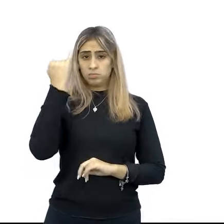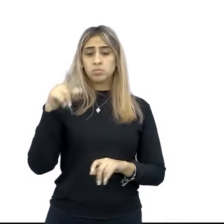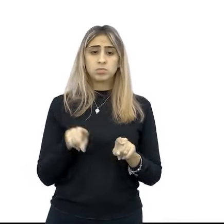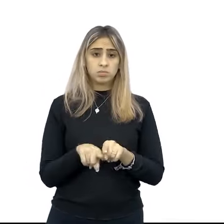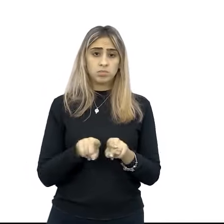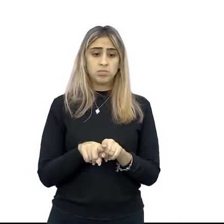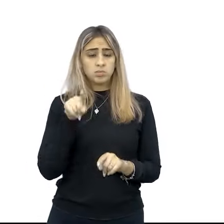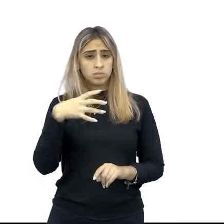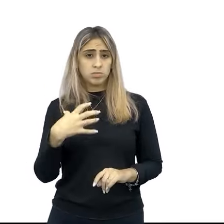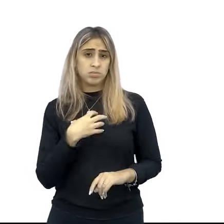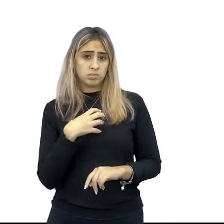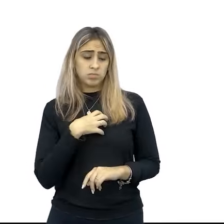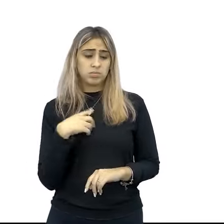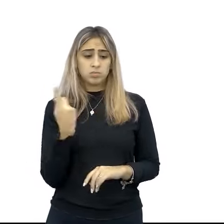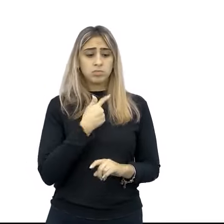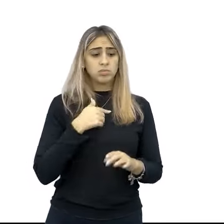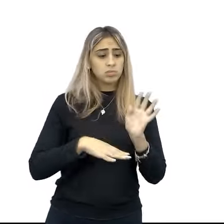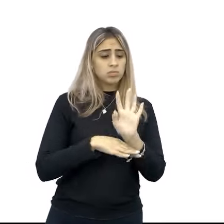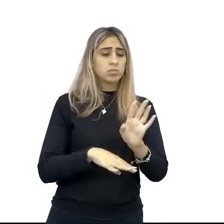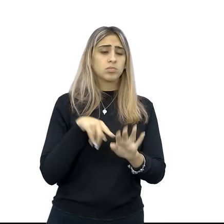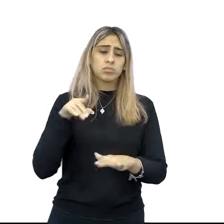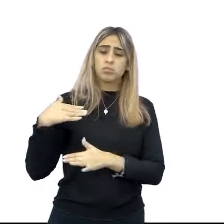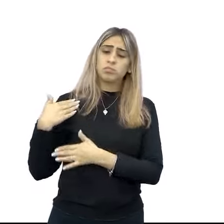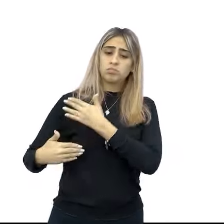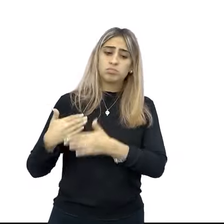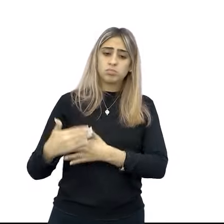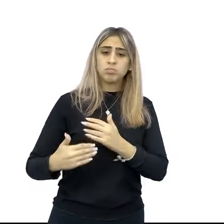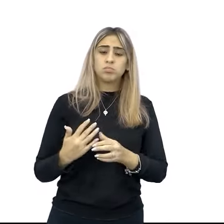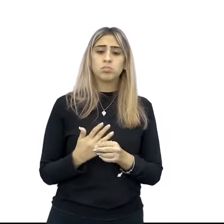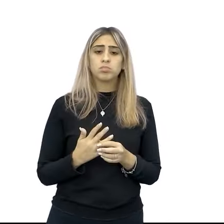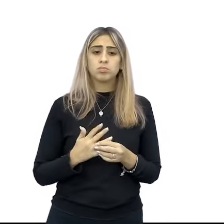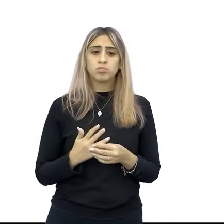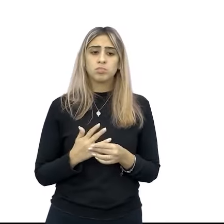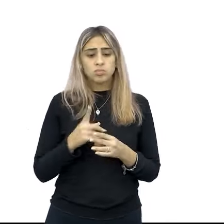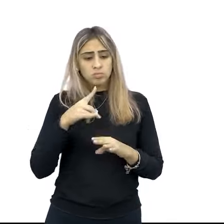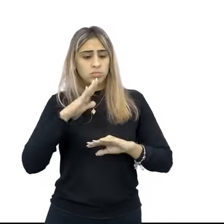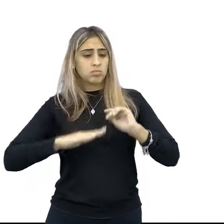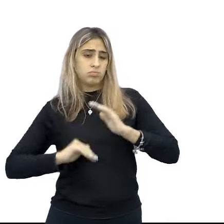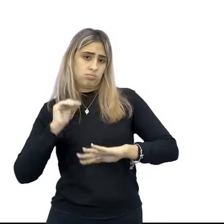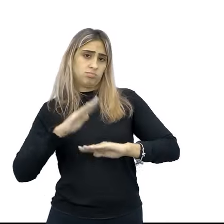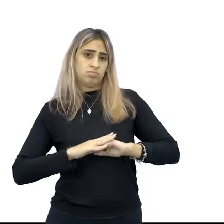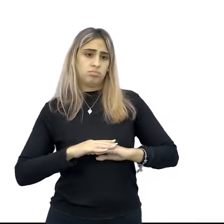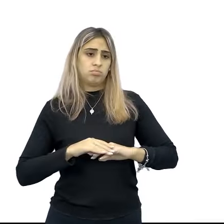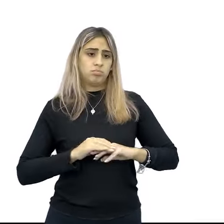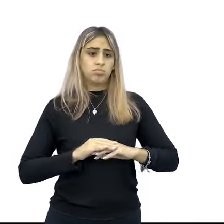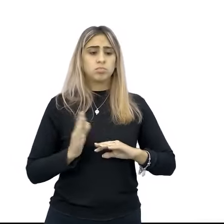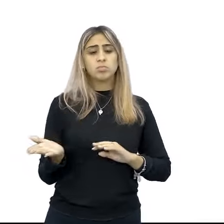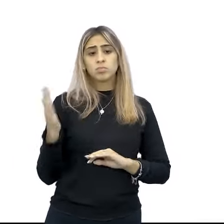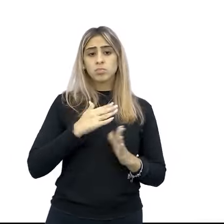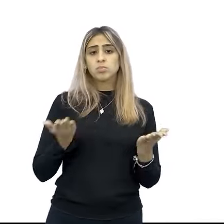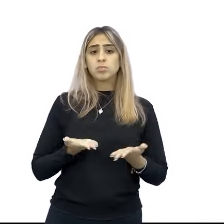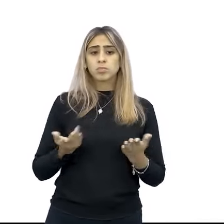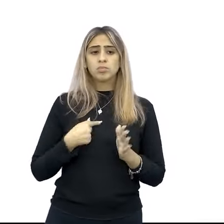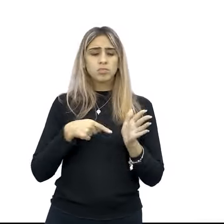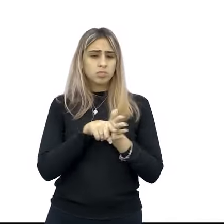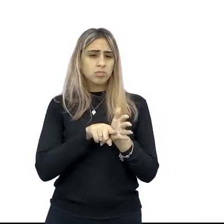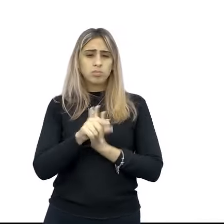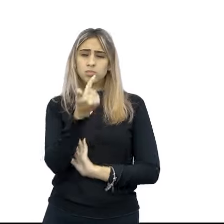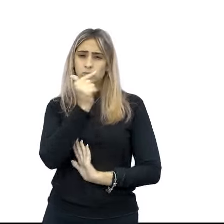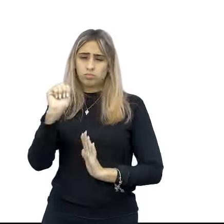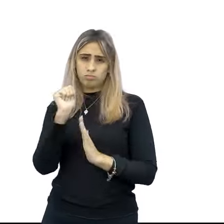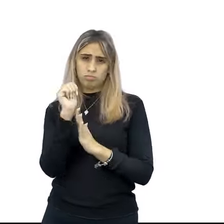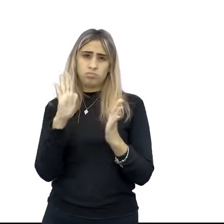importantes nesse sentido para apoiar o desenvolvimento dessa habilidade. Vamos agora analisar